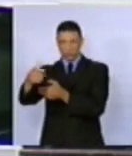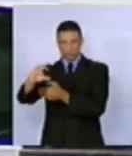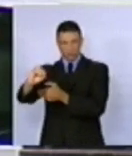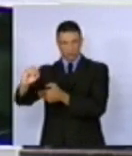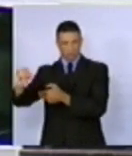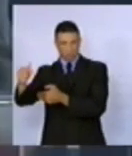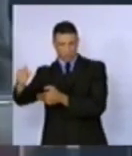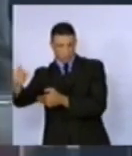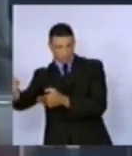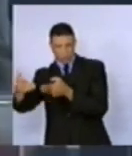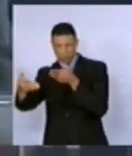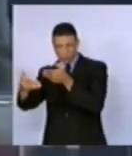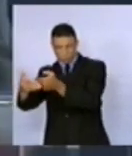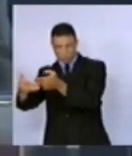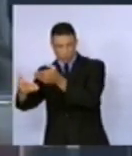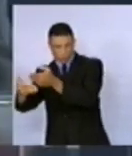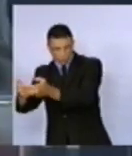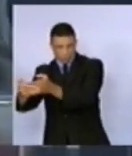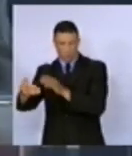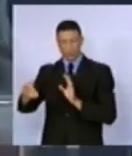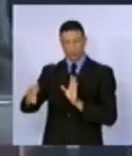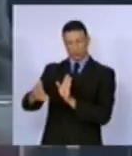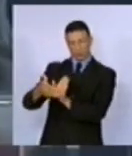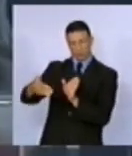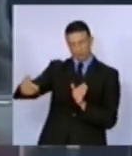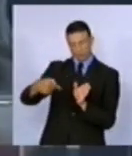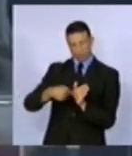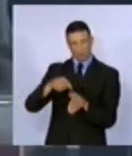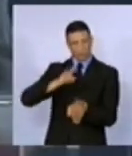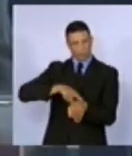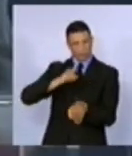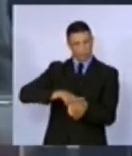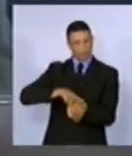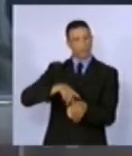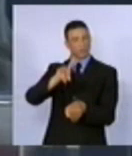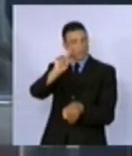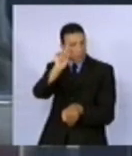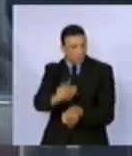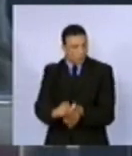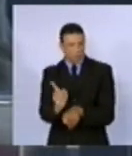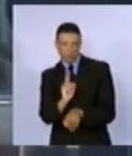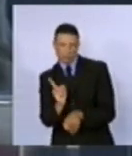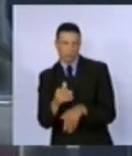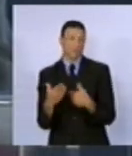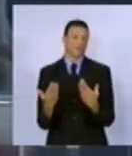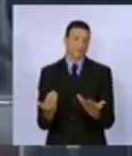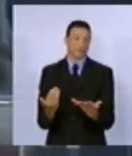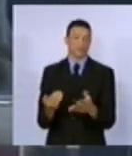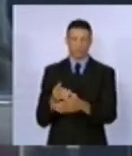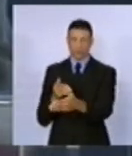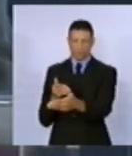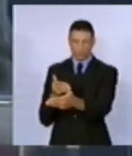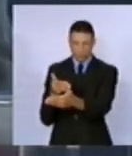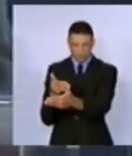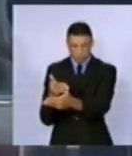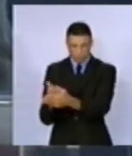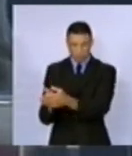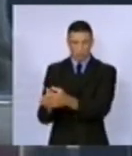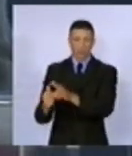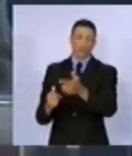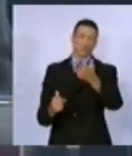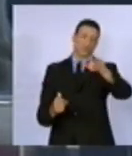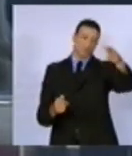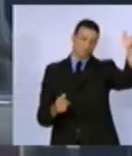prazos previstos nos diplomas legais que tratam a questão entretanto os demais fatores que atuam no